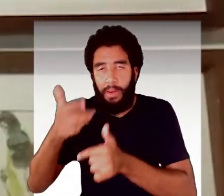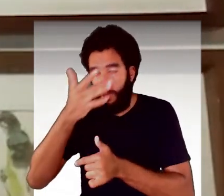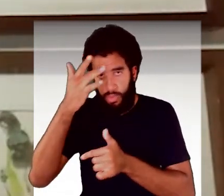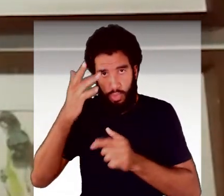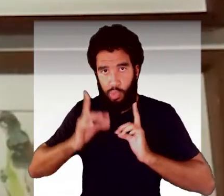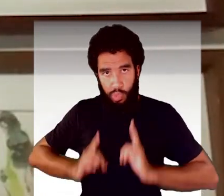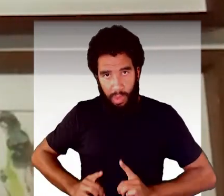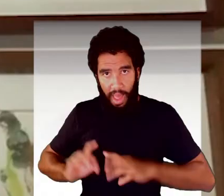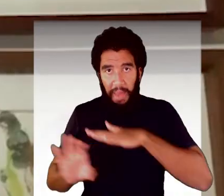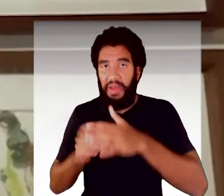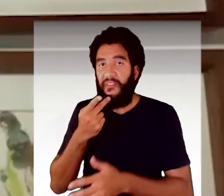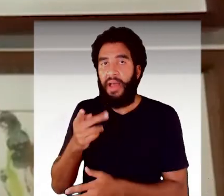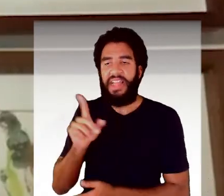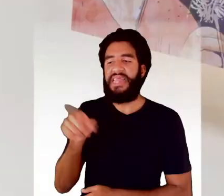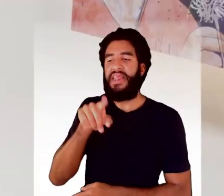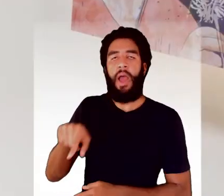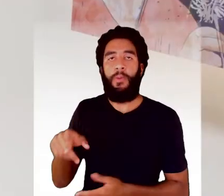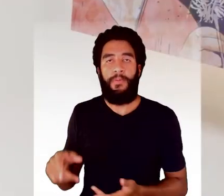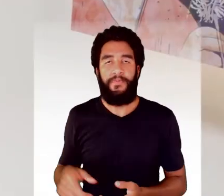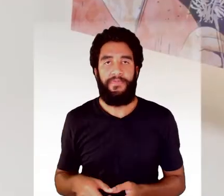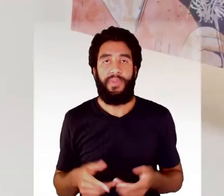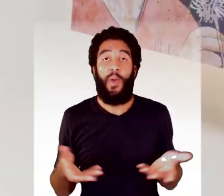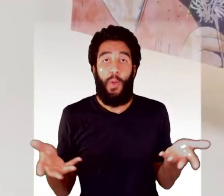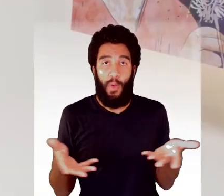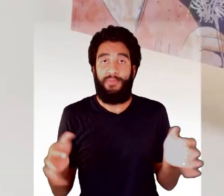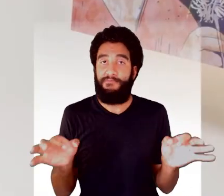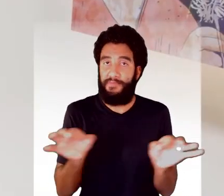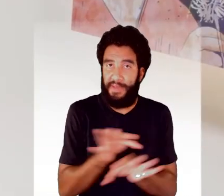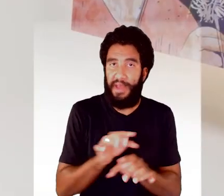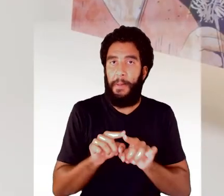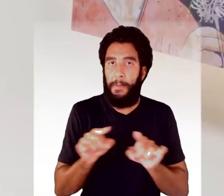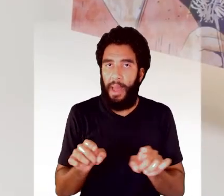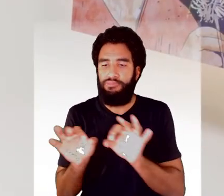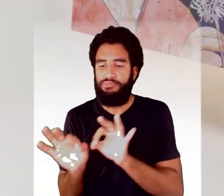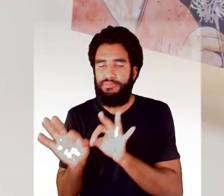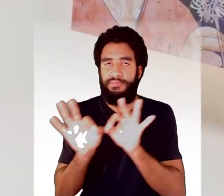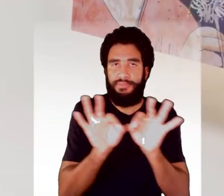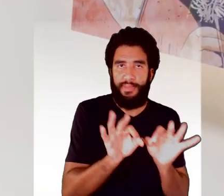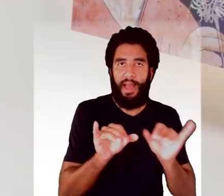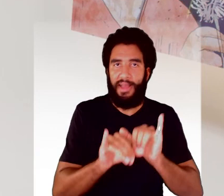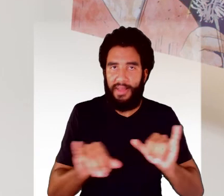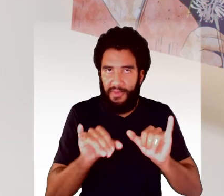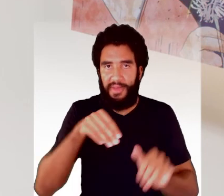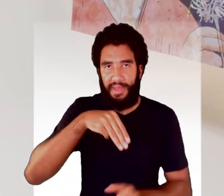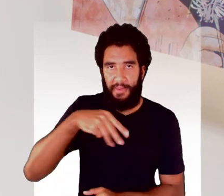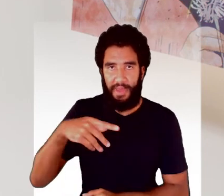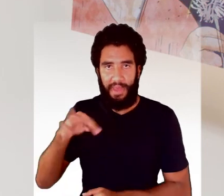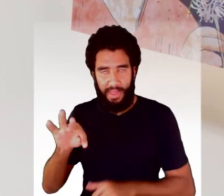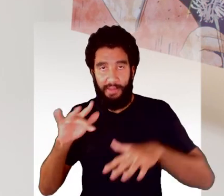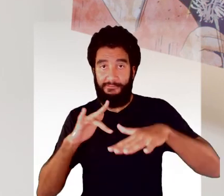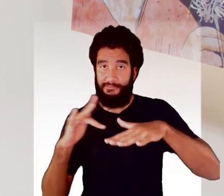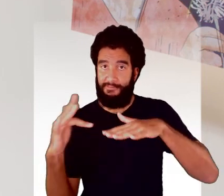às pessoas com deficiência ou reabilitadas. O Trabalho Legal fica por aqui, mas você pode acompanhar as notícias do Ministério Público do